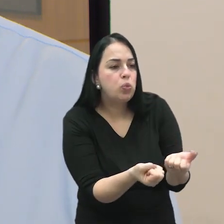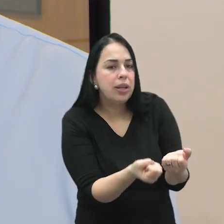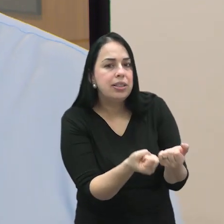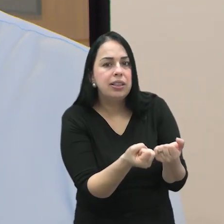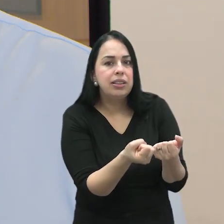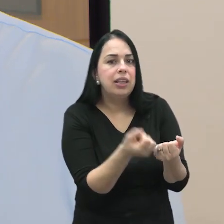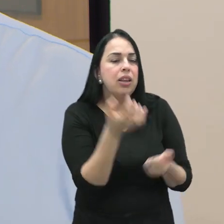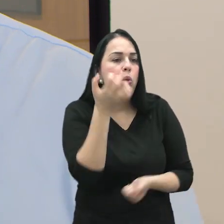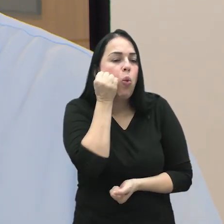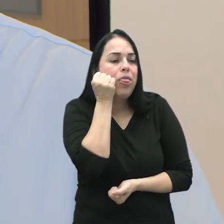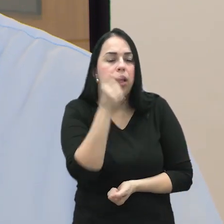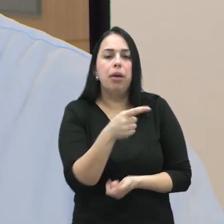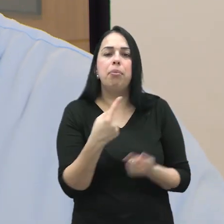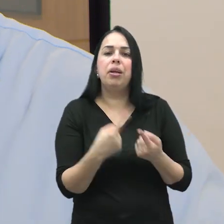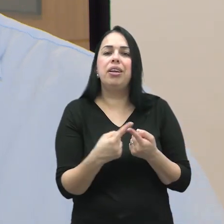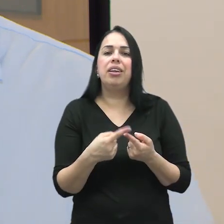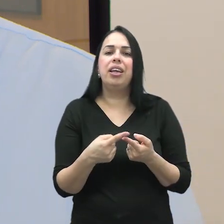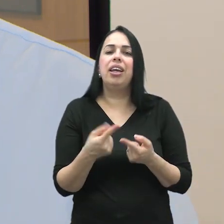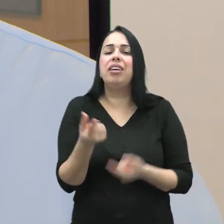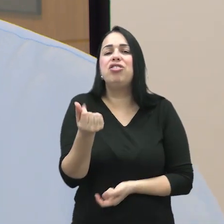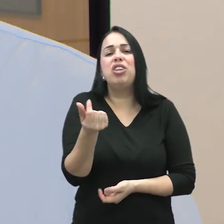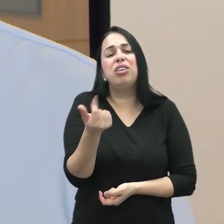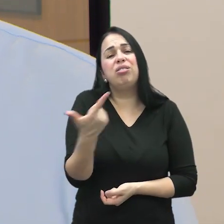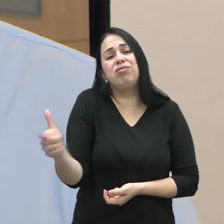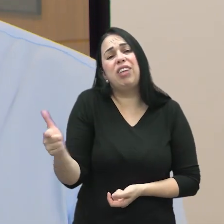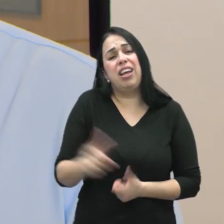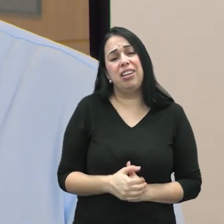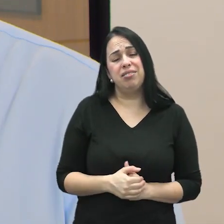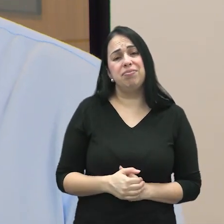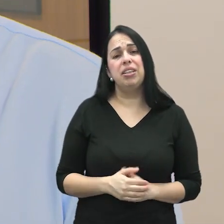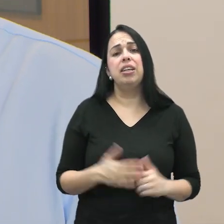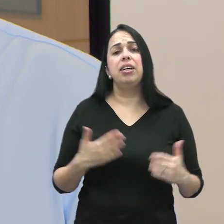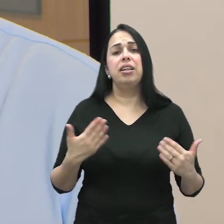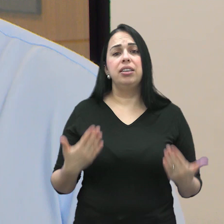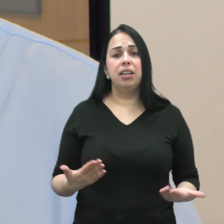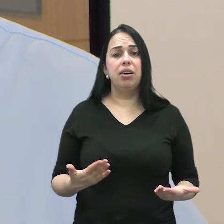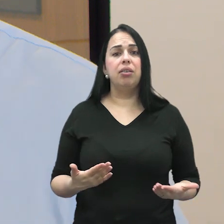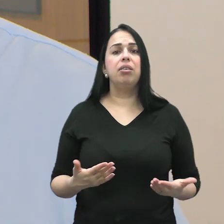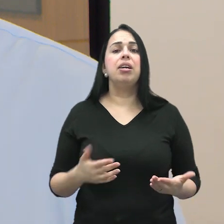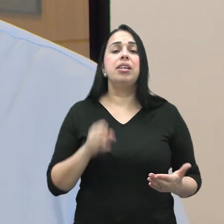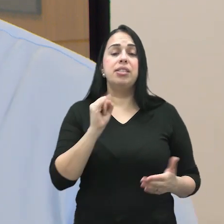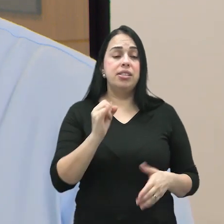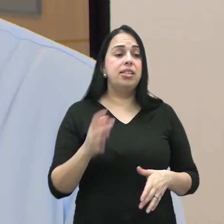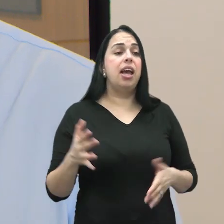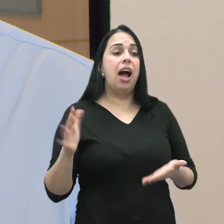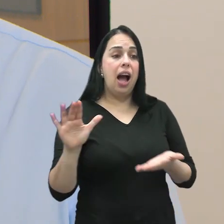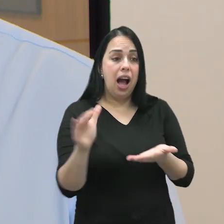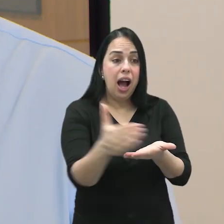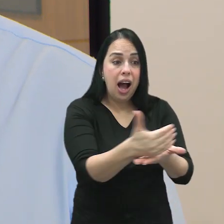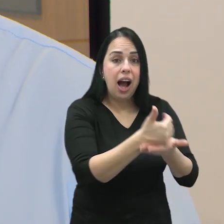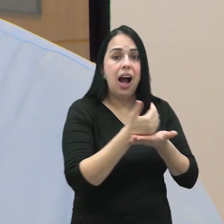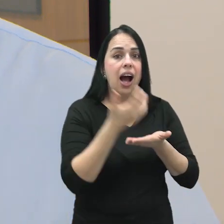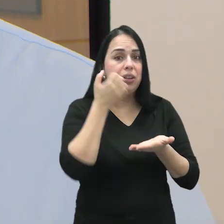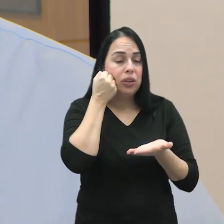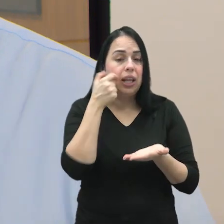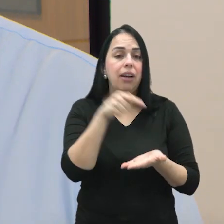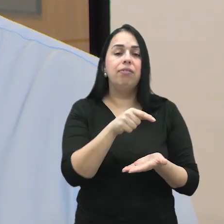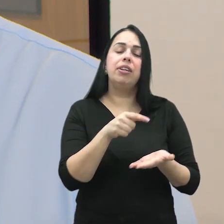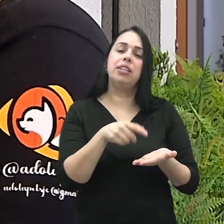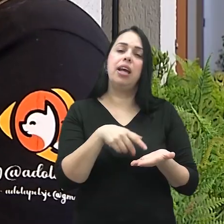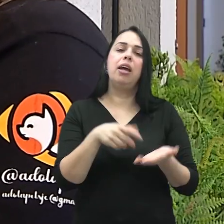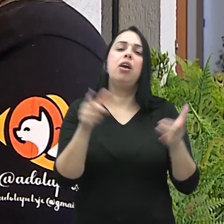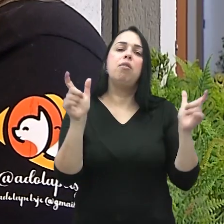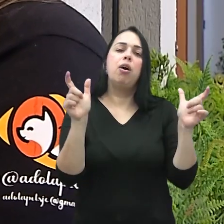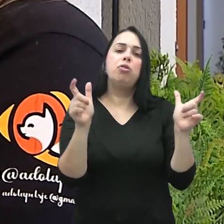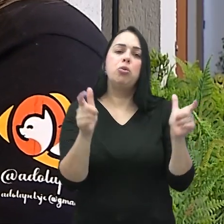adota, não porque não quer, mas porque não tem o recurso. E menos animais estarão abandonados pelas ruas da nossa